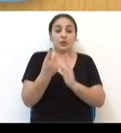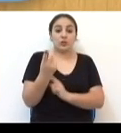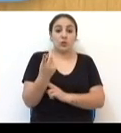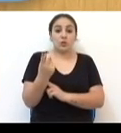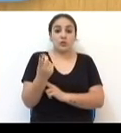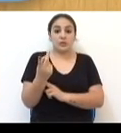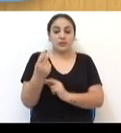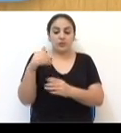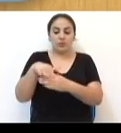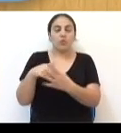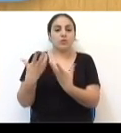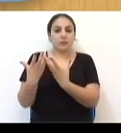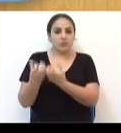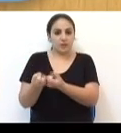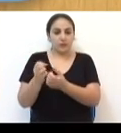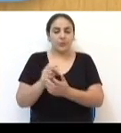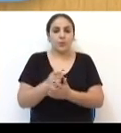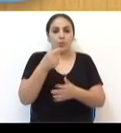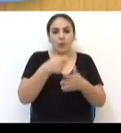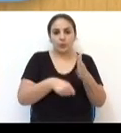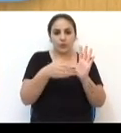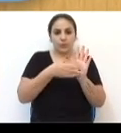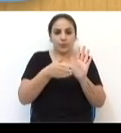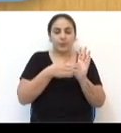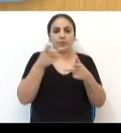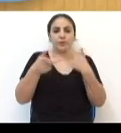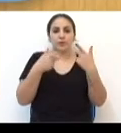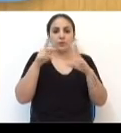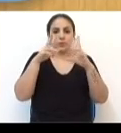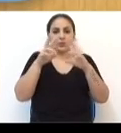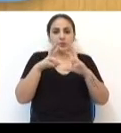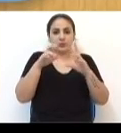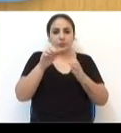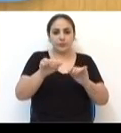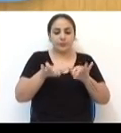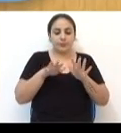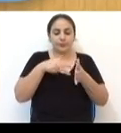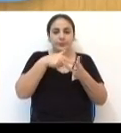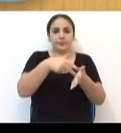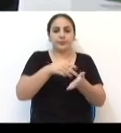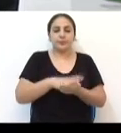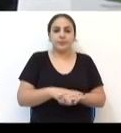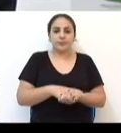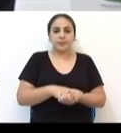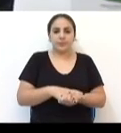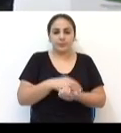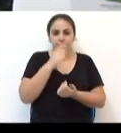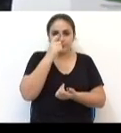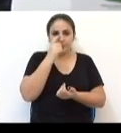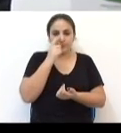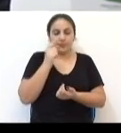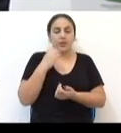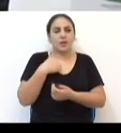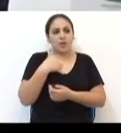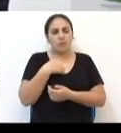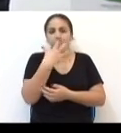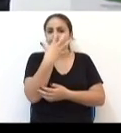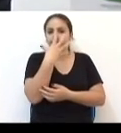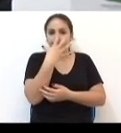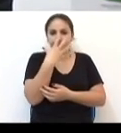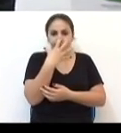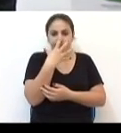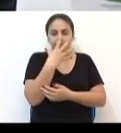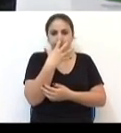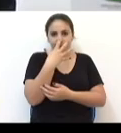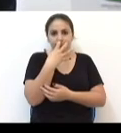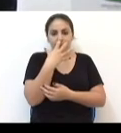12 votos favoráveis. O autor da proposta falou sobre o assunto na tribuna. Por óbvio que fiquei